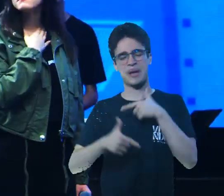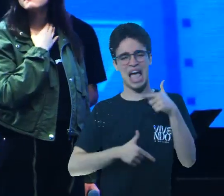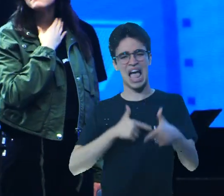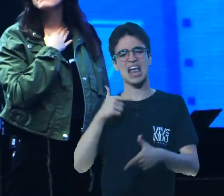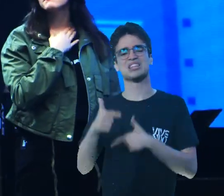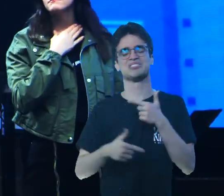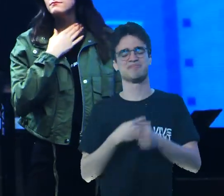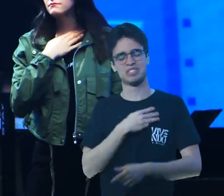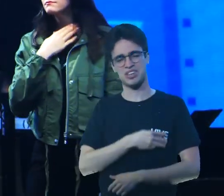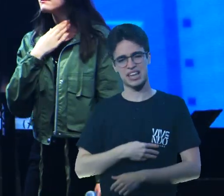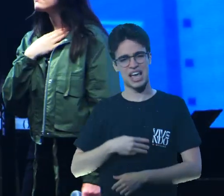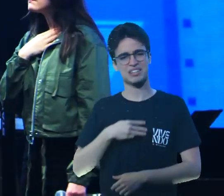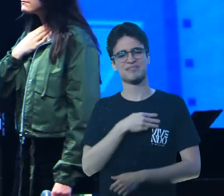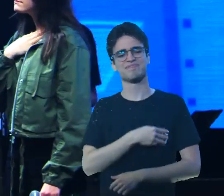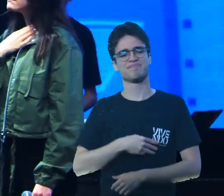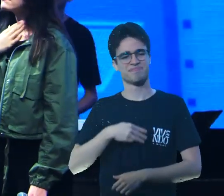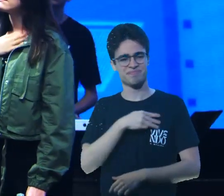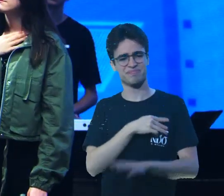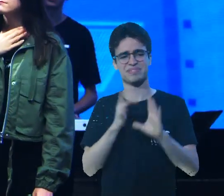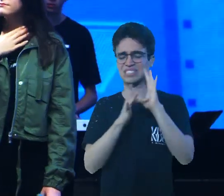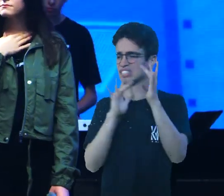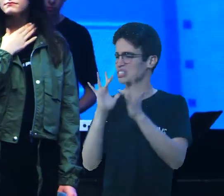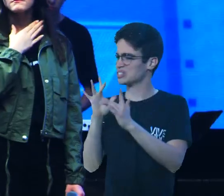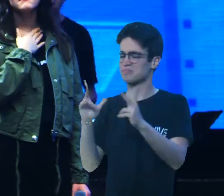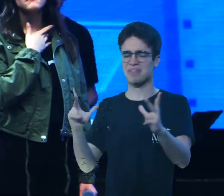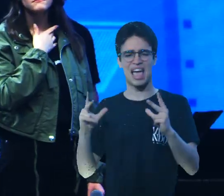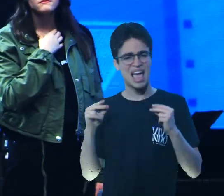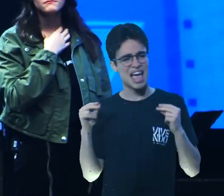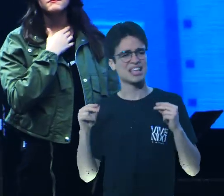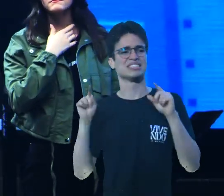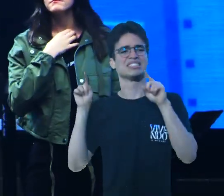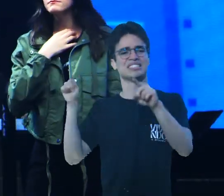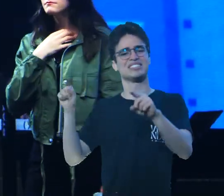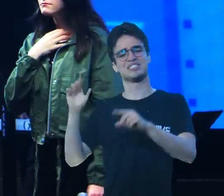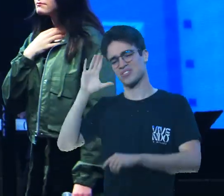trabalho missional. Ele é digno disso, e é para